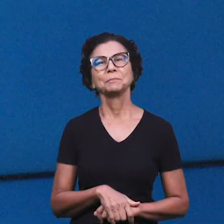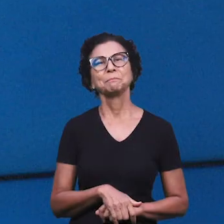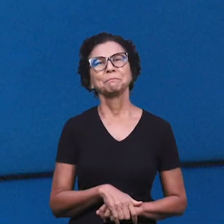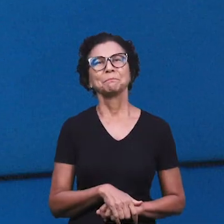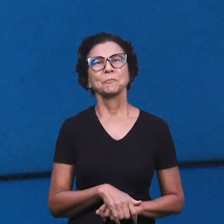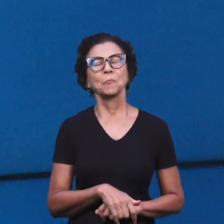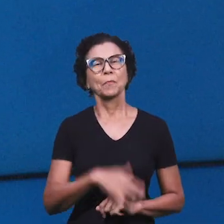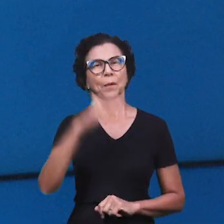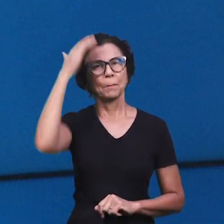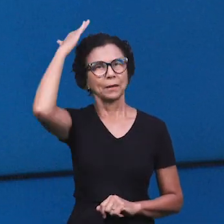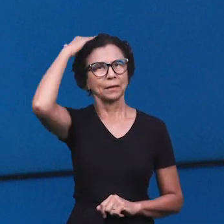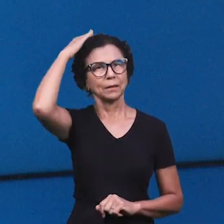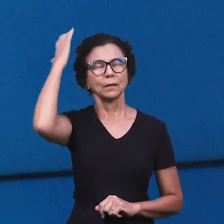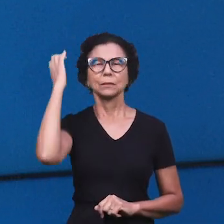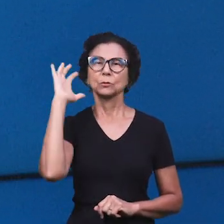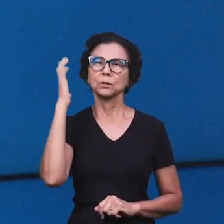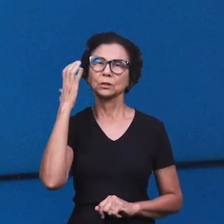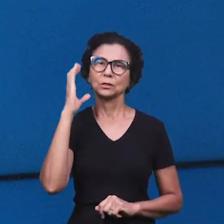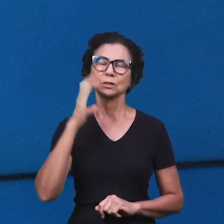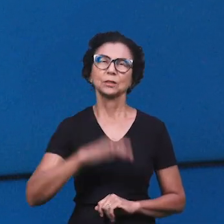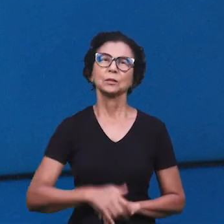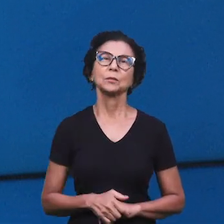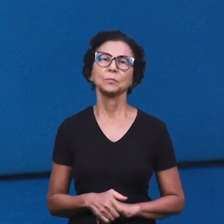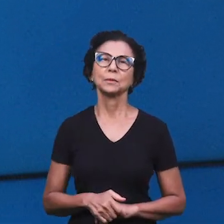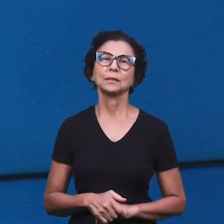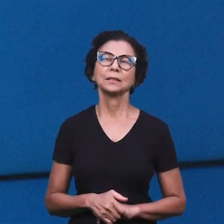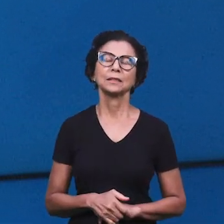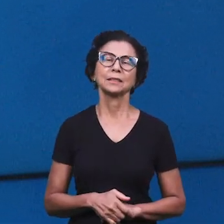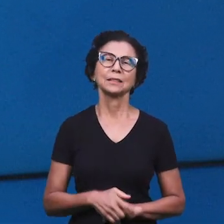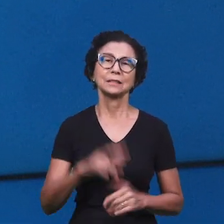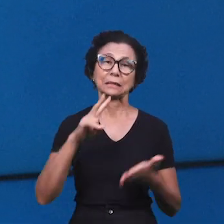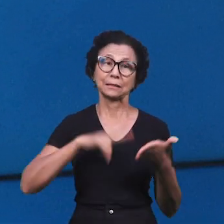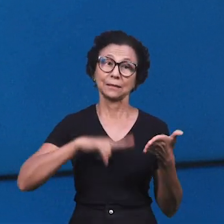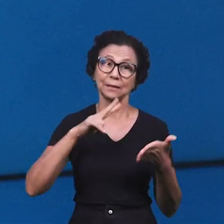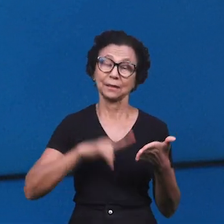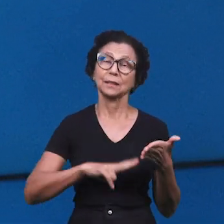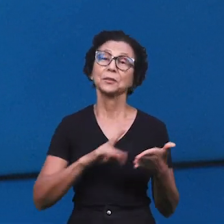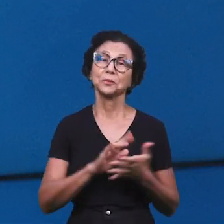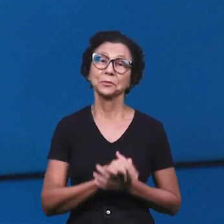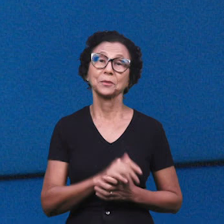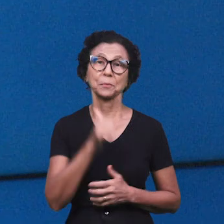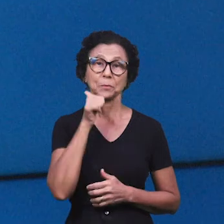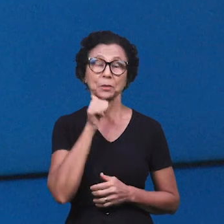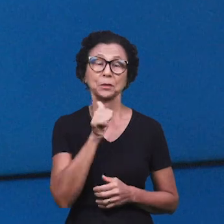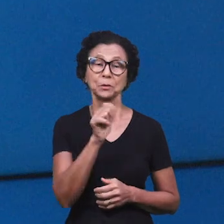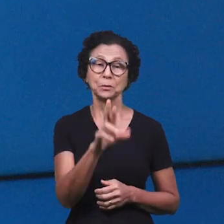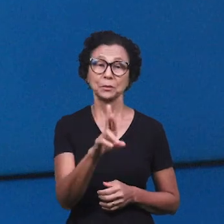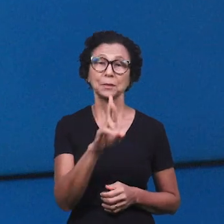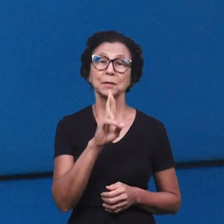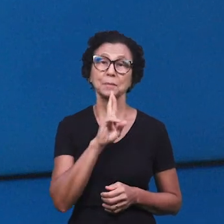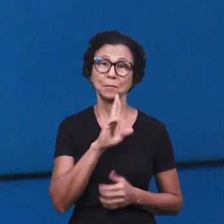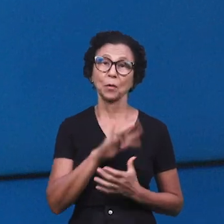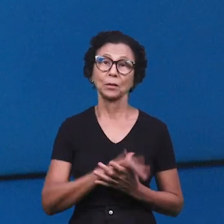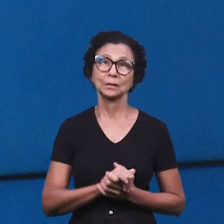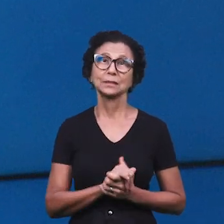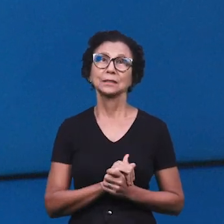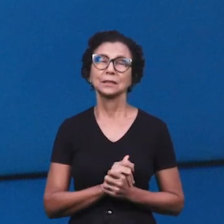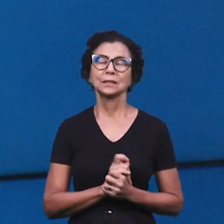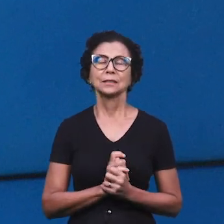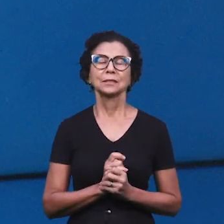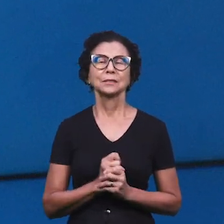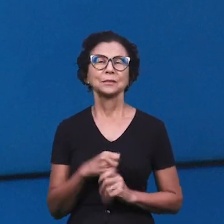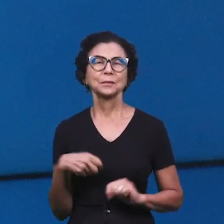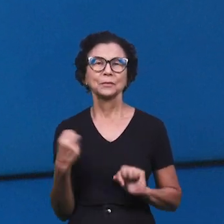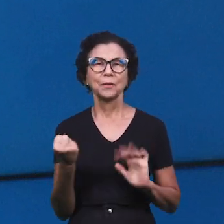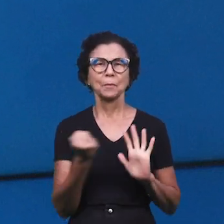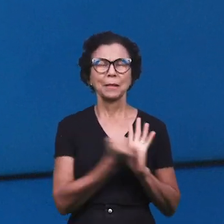resposta aqui, exatamente o que vai marcar exatamente a nossa alegria, o verdadeiro motivo da nossa alegria, a alegria da